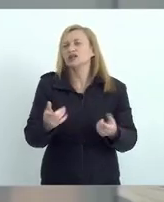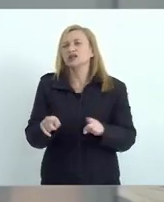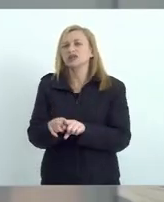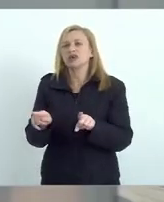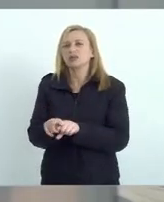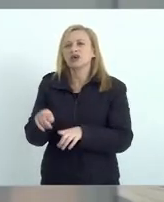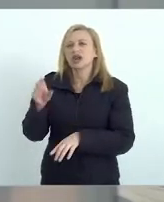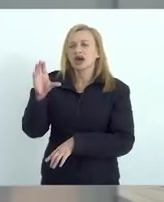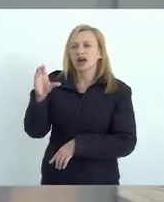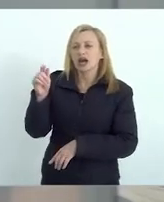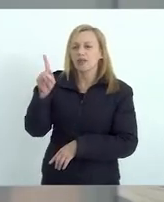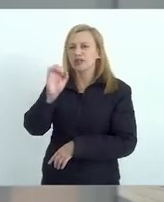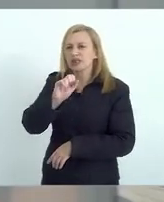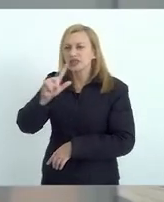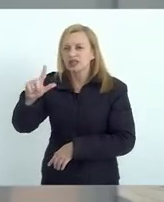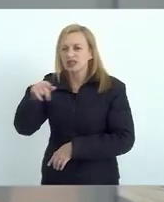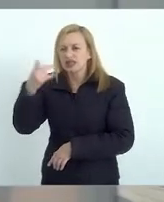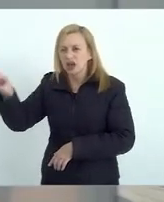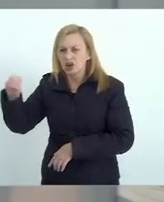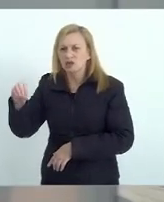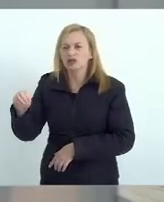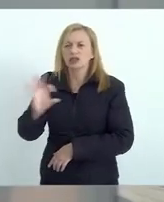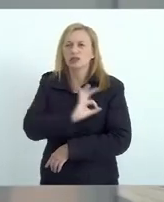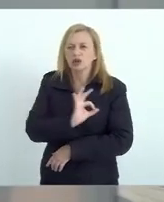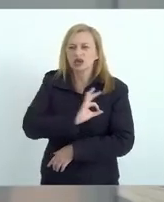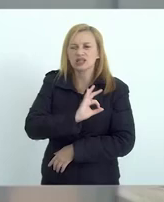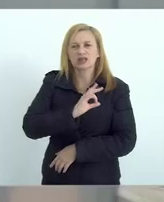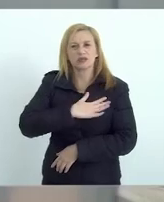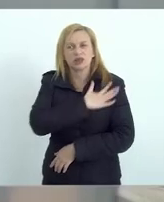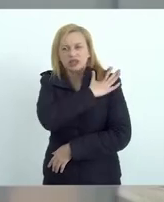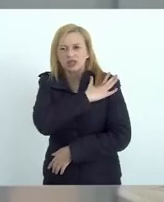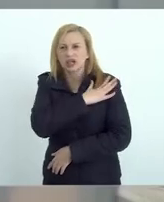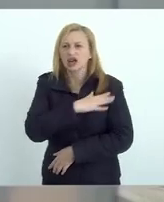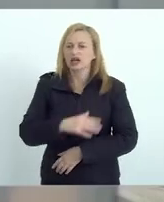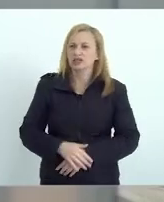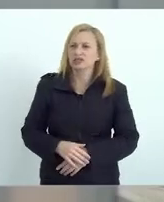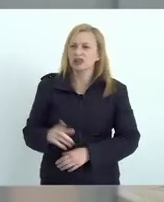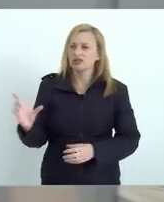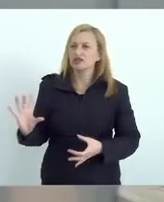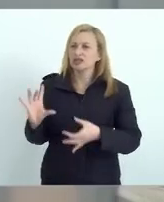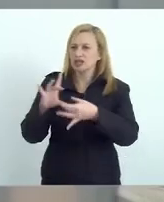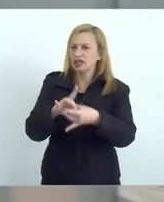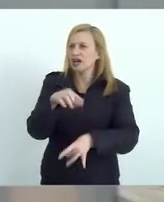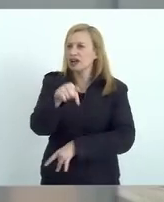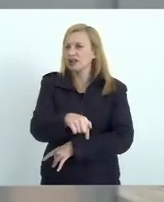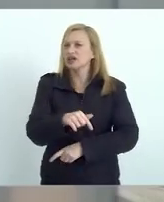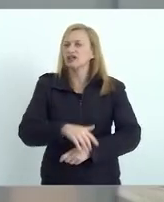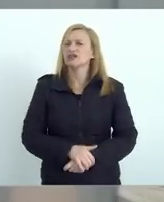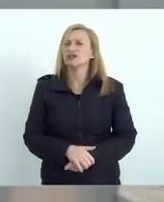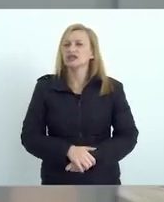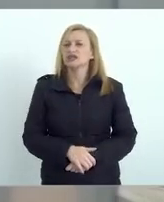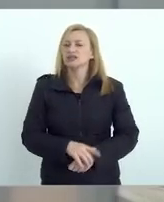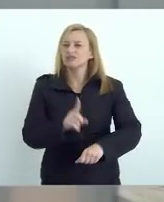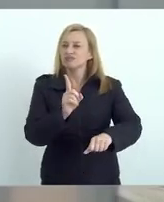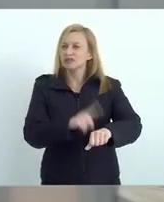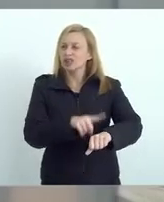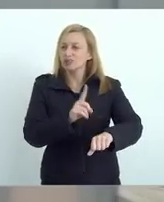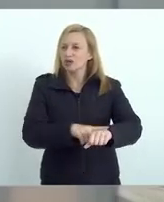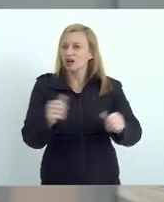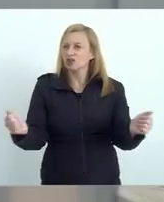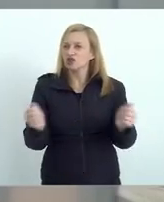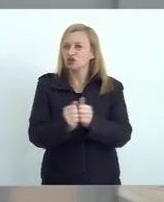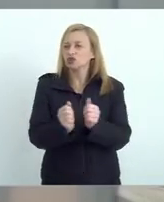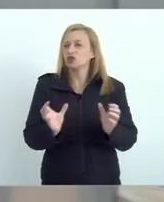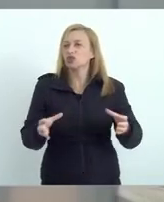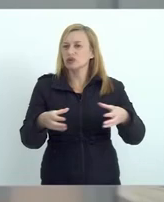forças Capitão Bonfim que capital da Polícia Militar que tá vendo o Integral aí temporariamente o